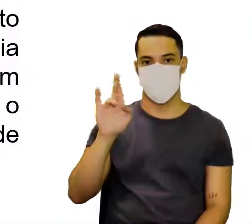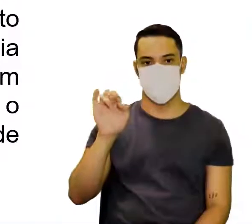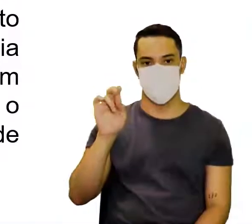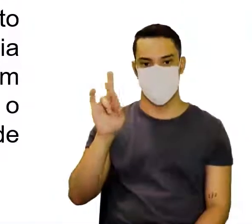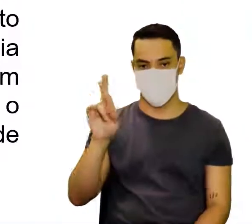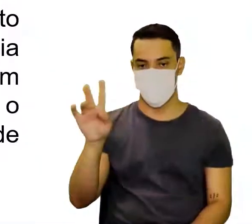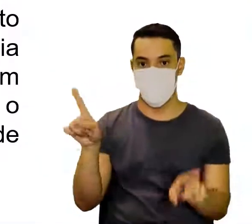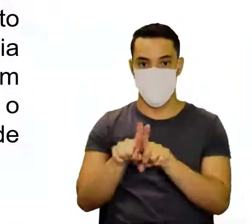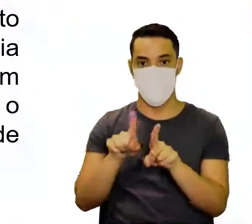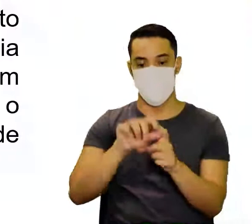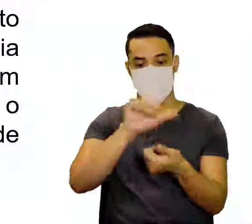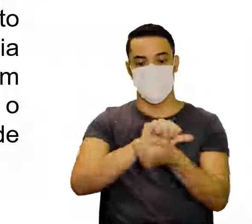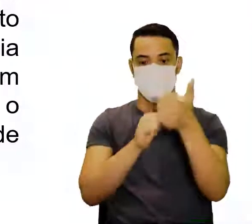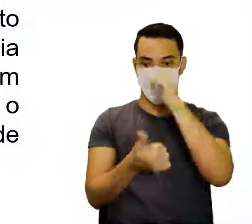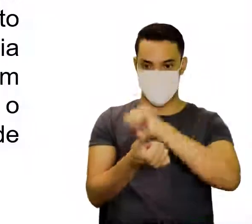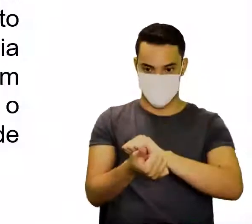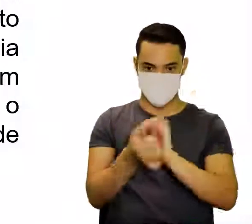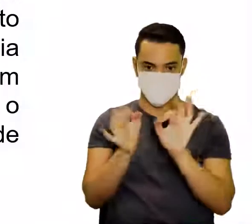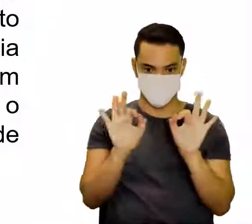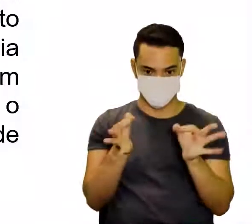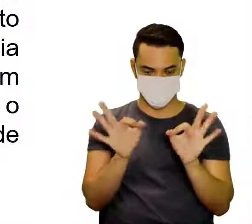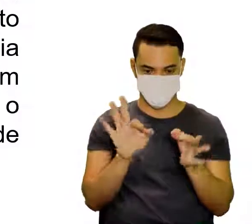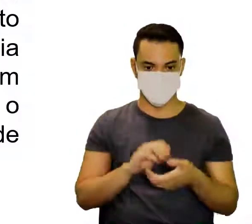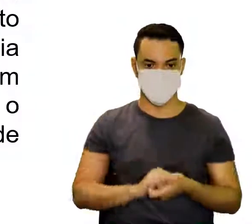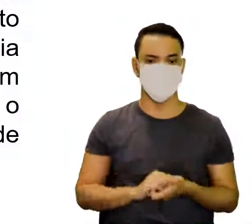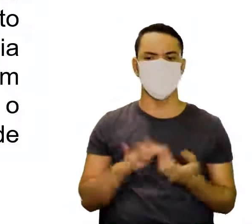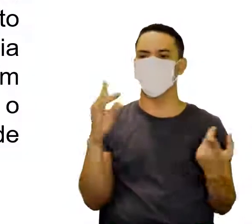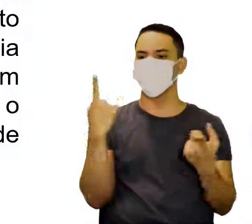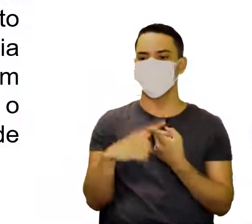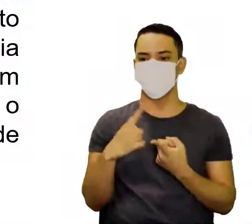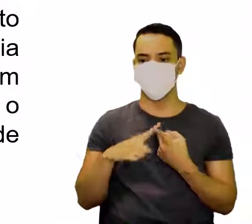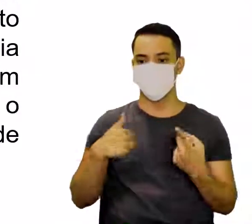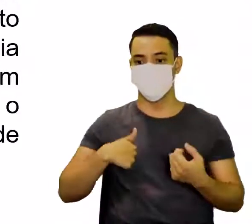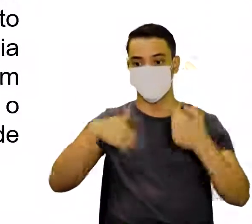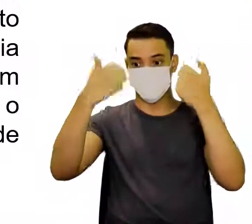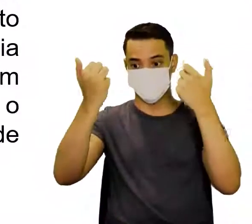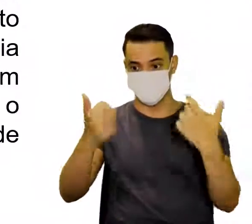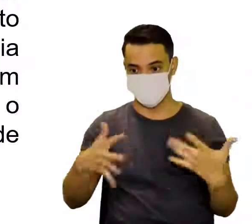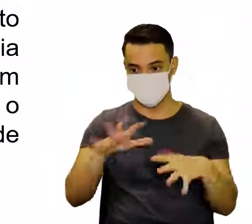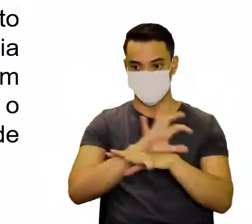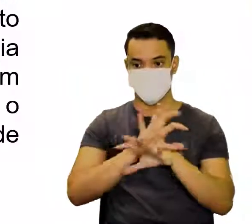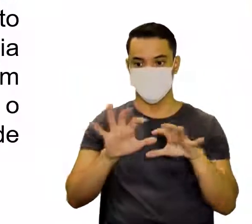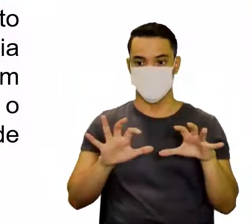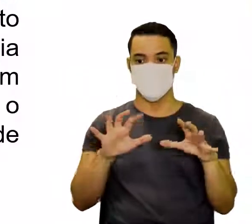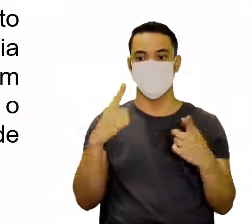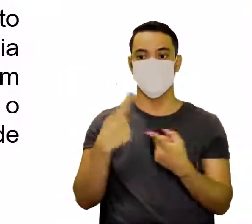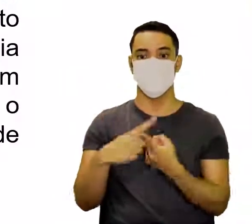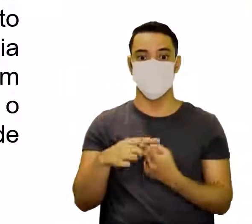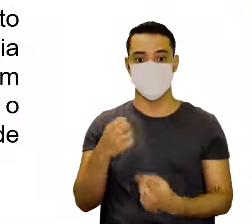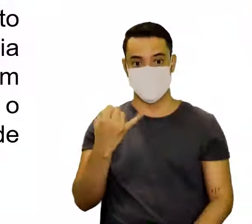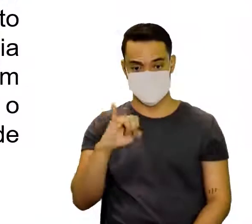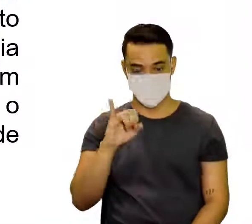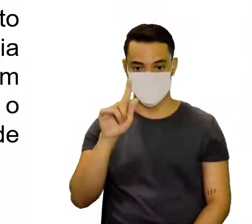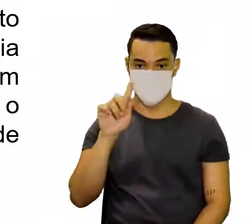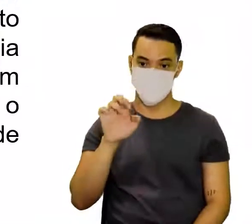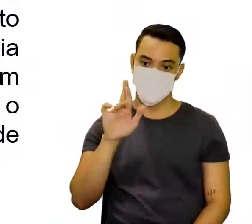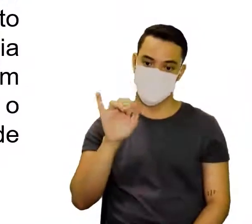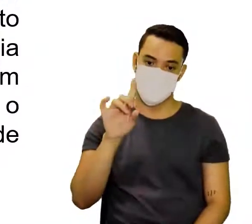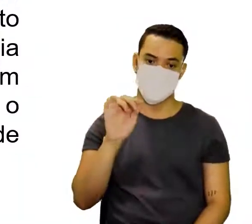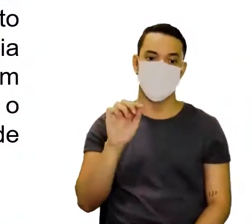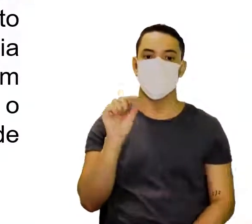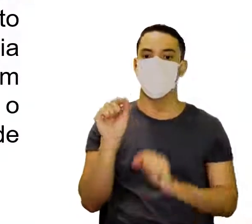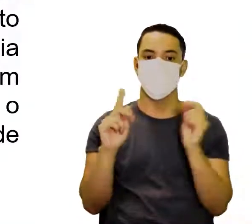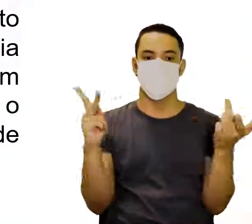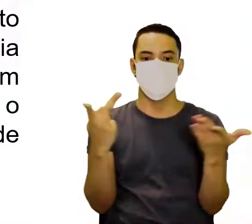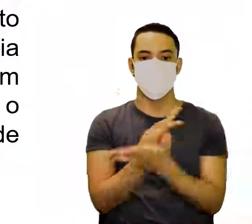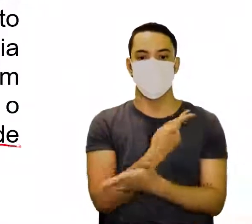é transformada, tá bom? Por que isso? Porque se essa energia aí ela fosse gerada, ia ferir